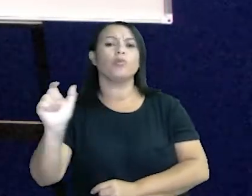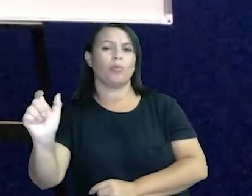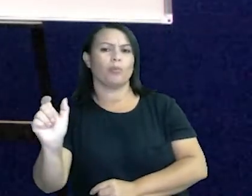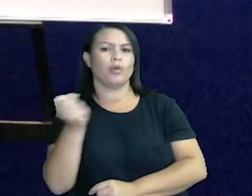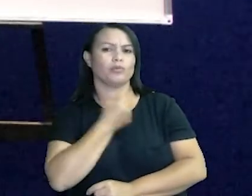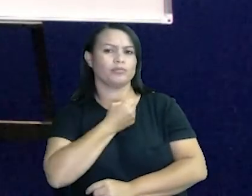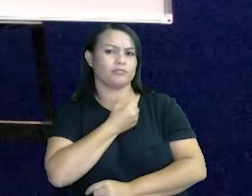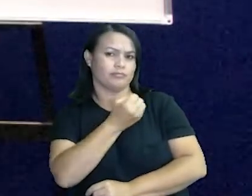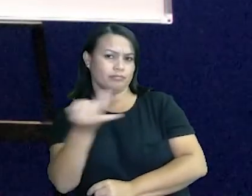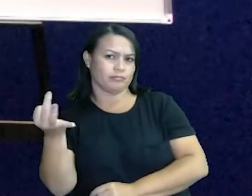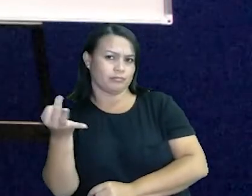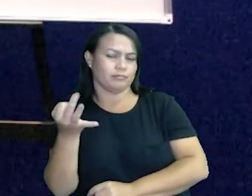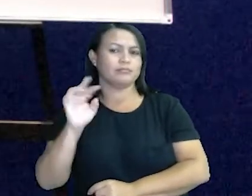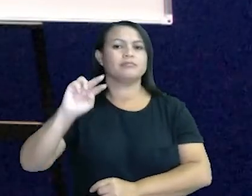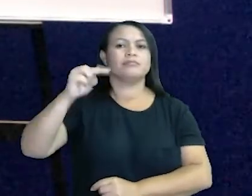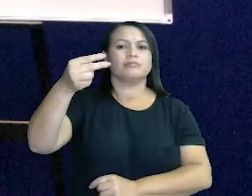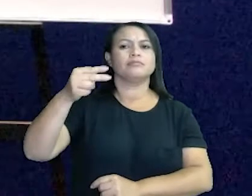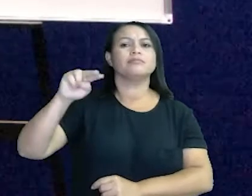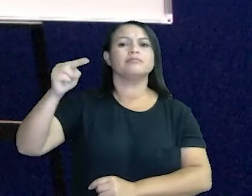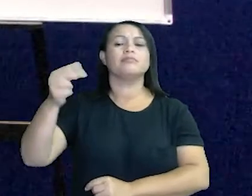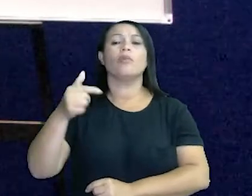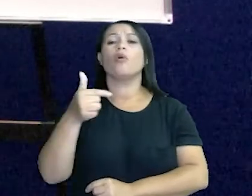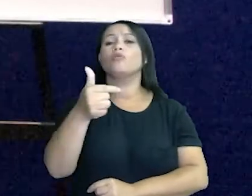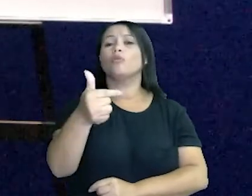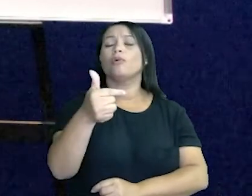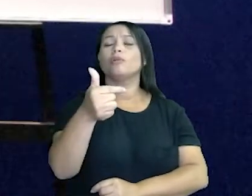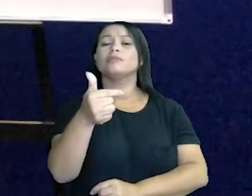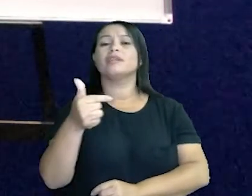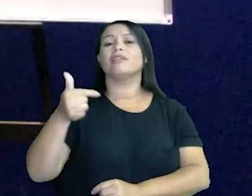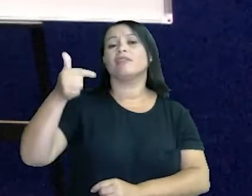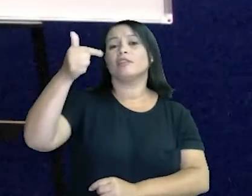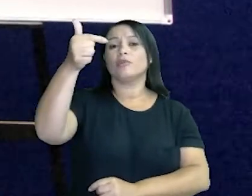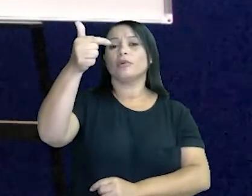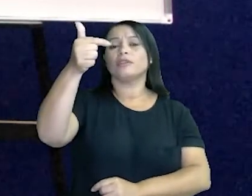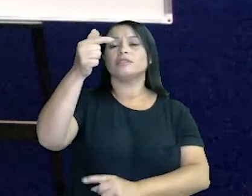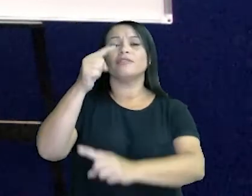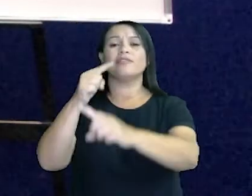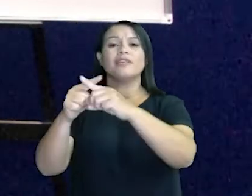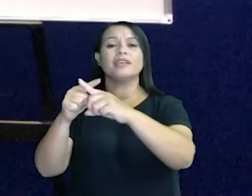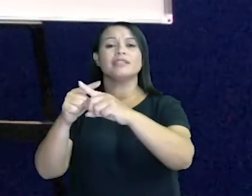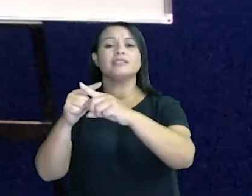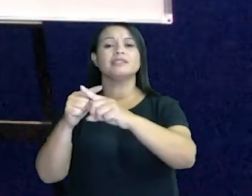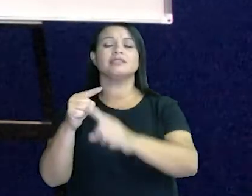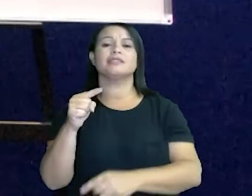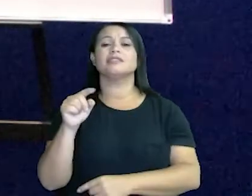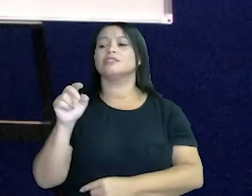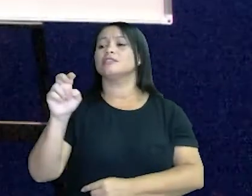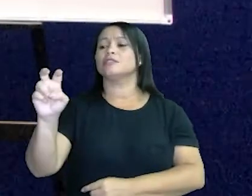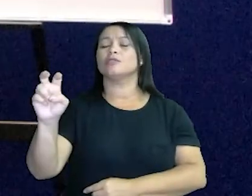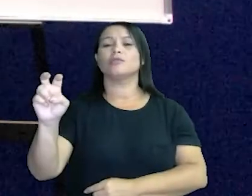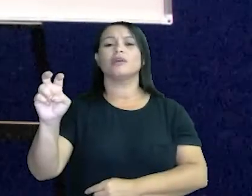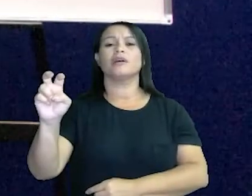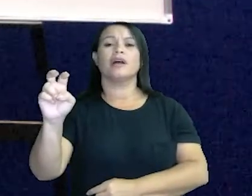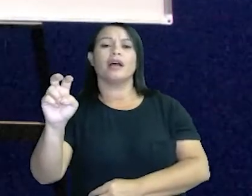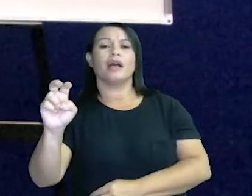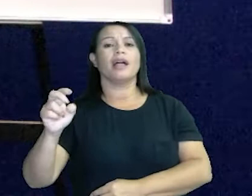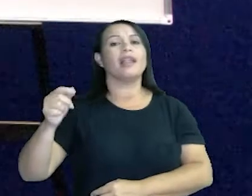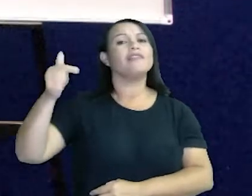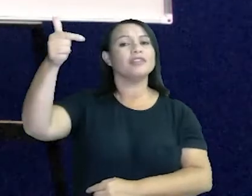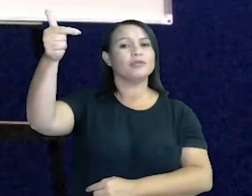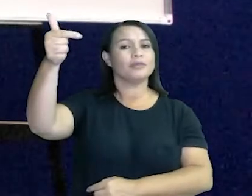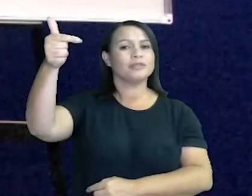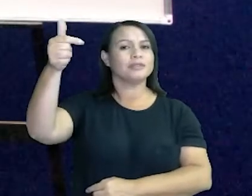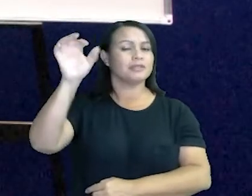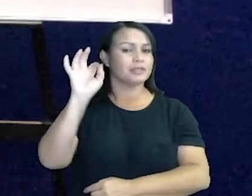parentes tá então vai ficar 2 elevado a 2 vezes 5 elevado